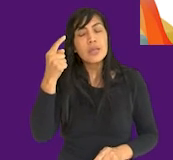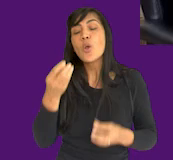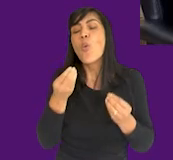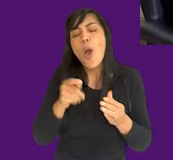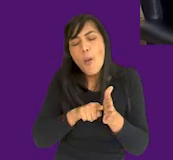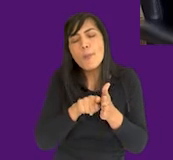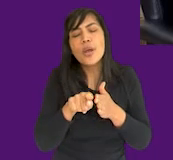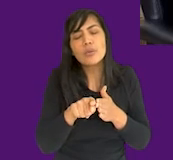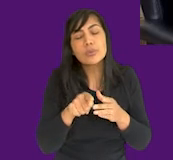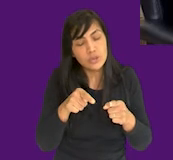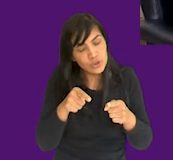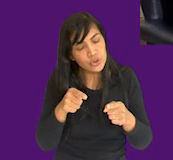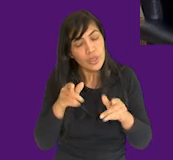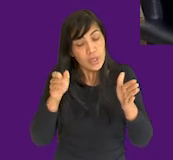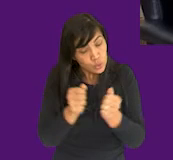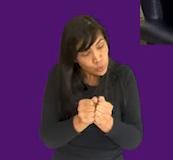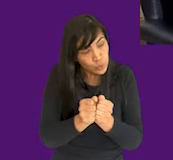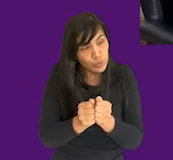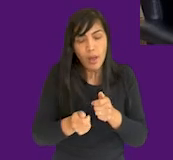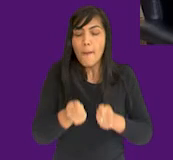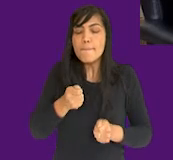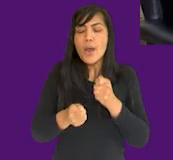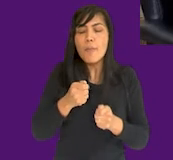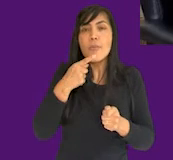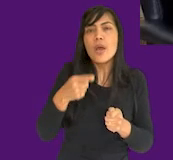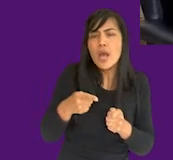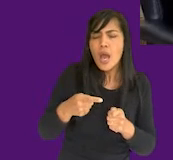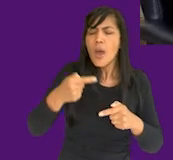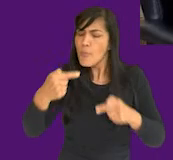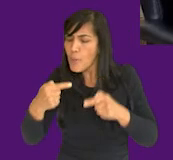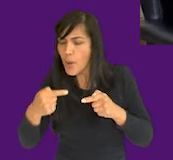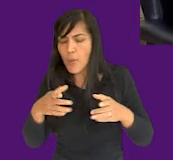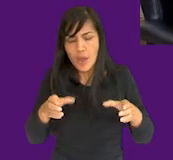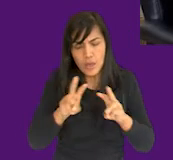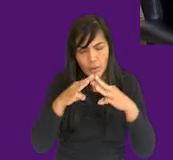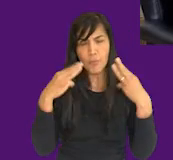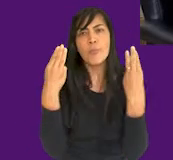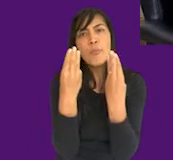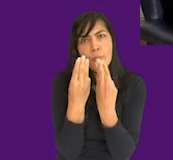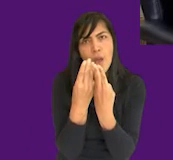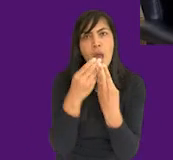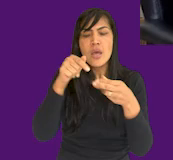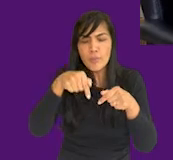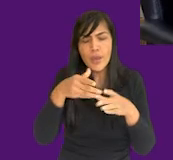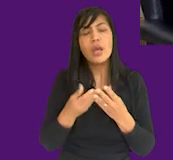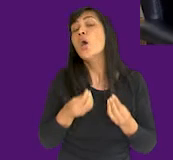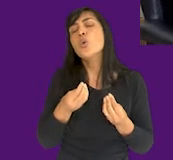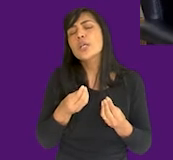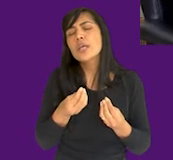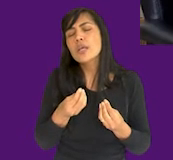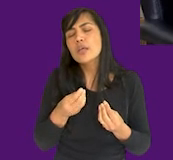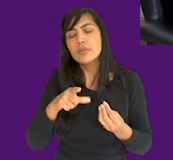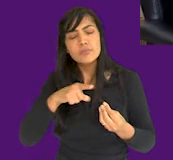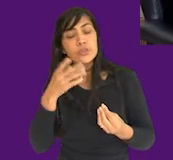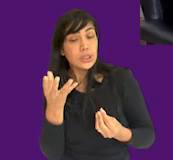Qual que é a pergunta estamos aqui com executivos a gente senta com eles discutimos durante este workshop é e você